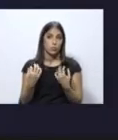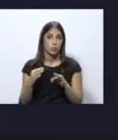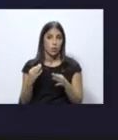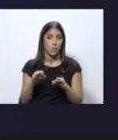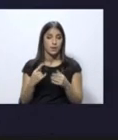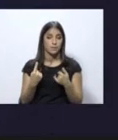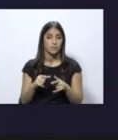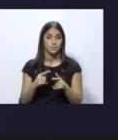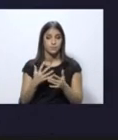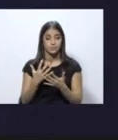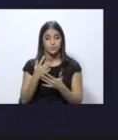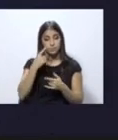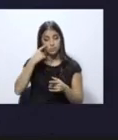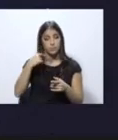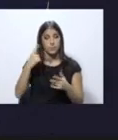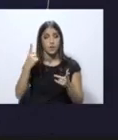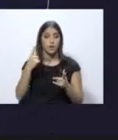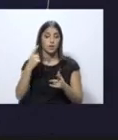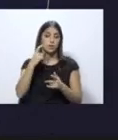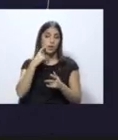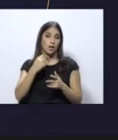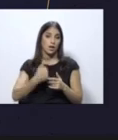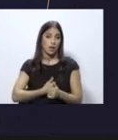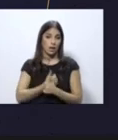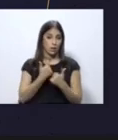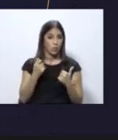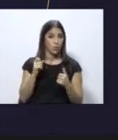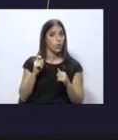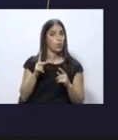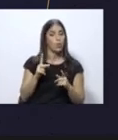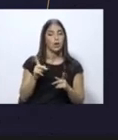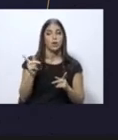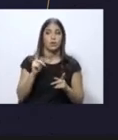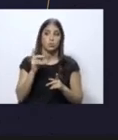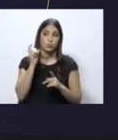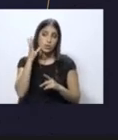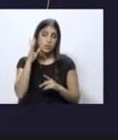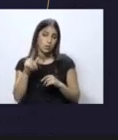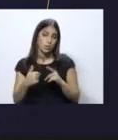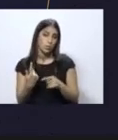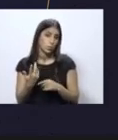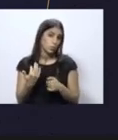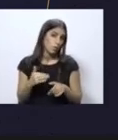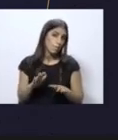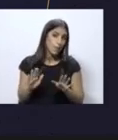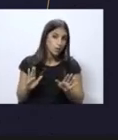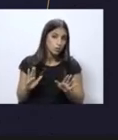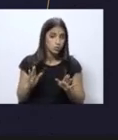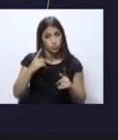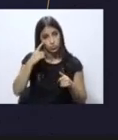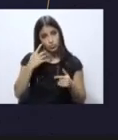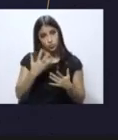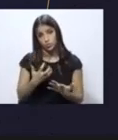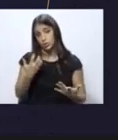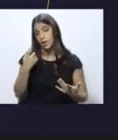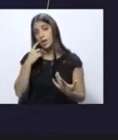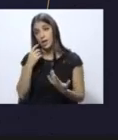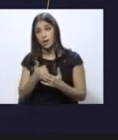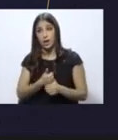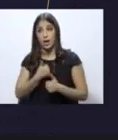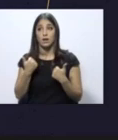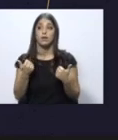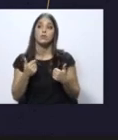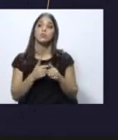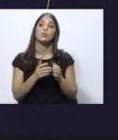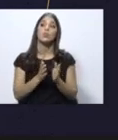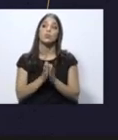do êxito, sem esquecer aqueles que também se esforçam e que conseguem bons resultados. Com a experiência dos anos anteriores, todos esses senhores